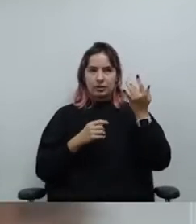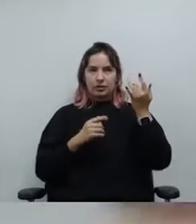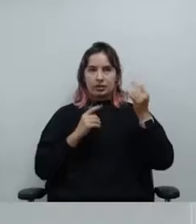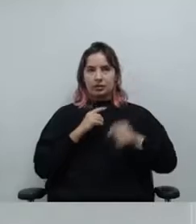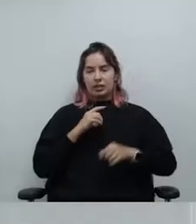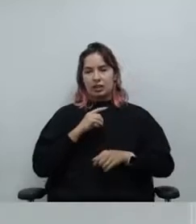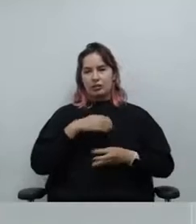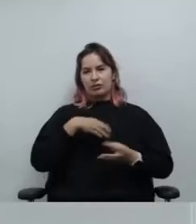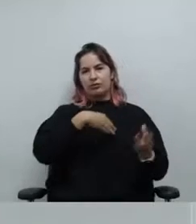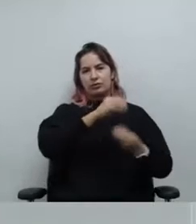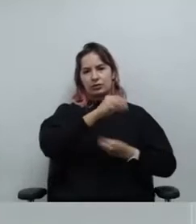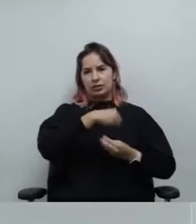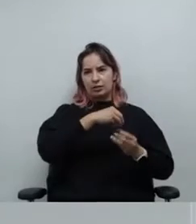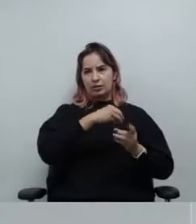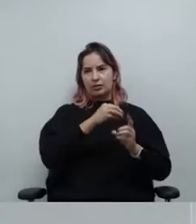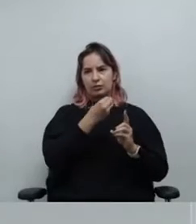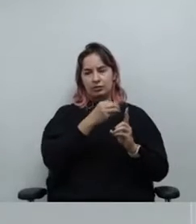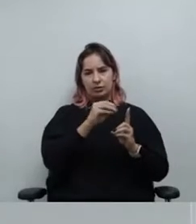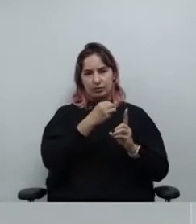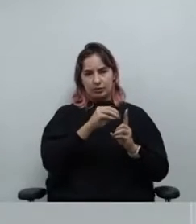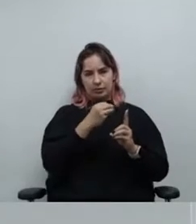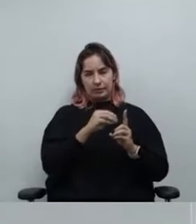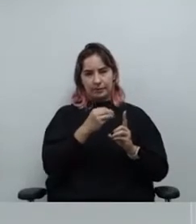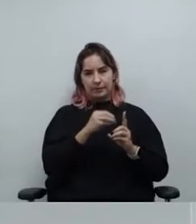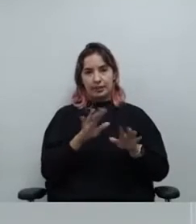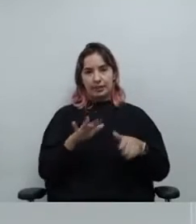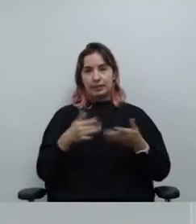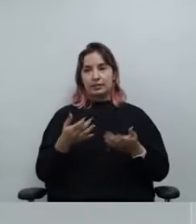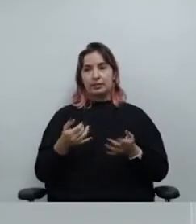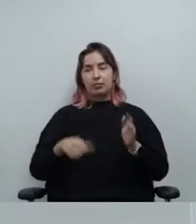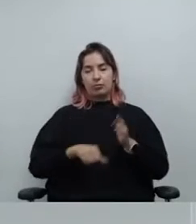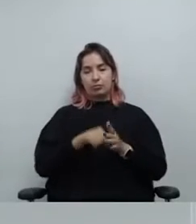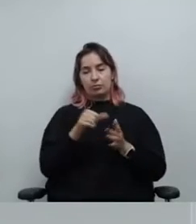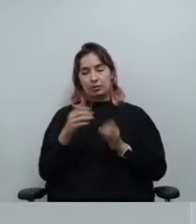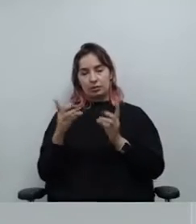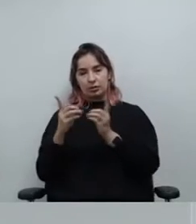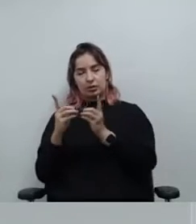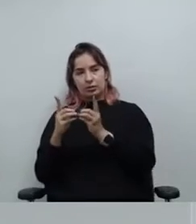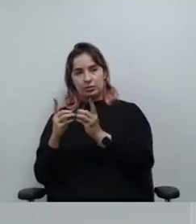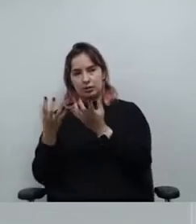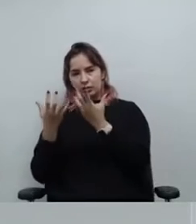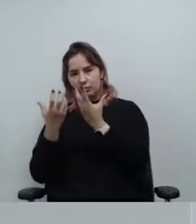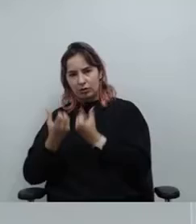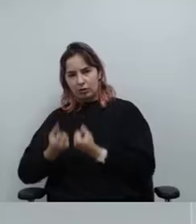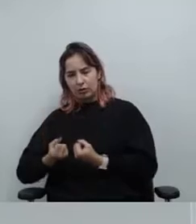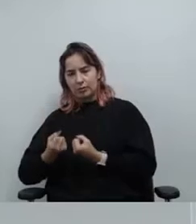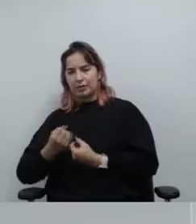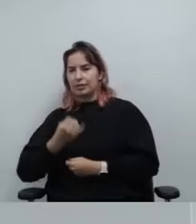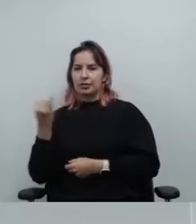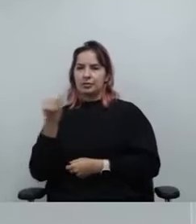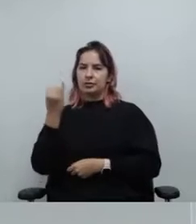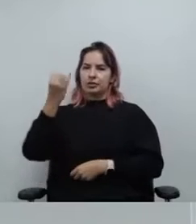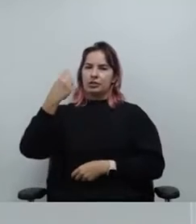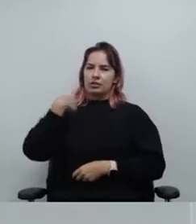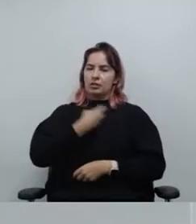muita vulnerabilidade. Então, o primeiro atendimento e o acolhimento é muito importante para a gente já